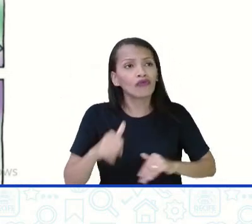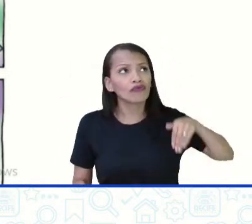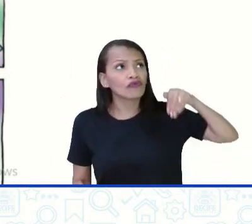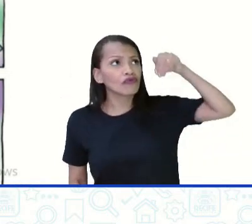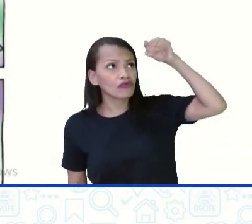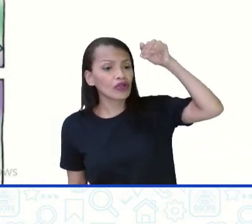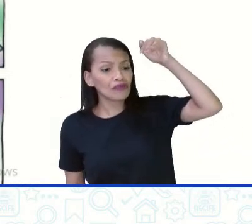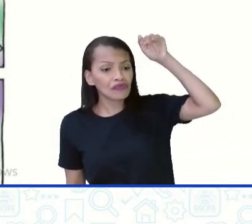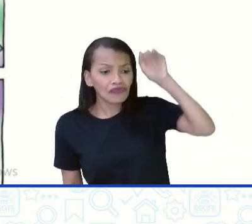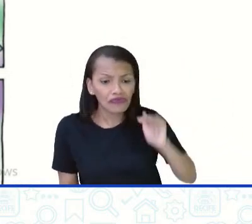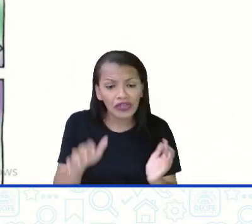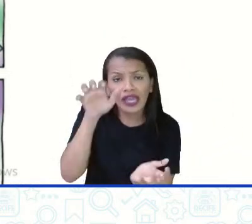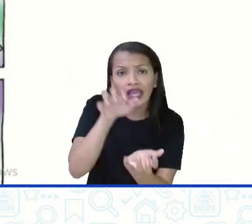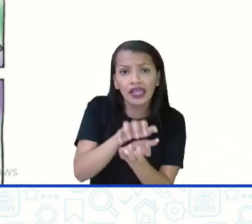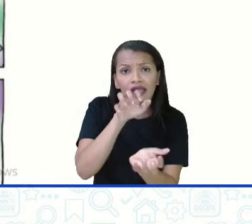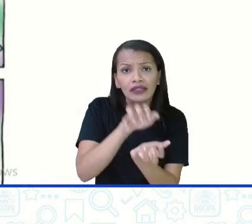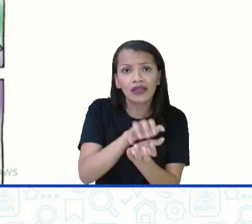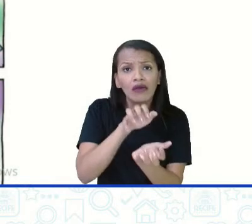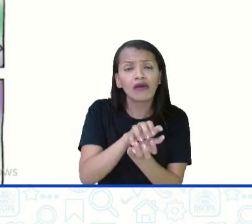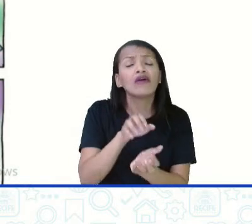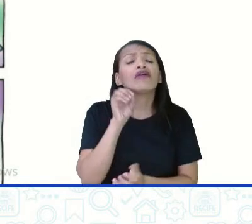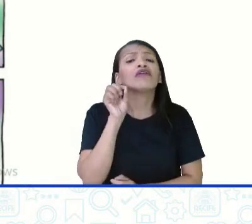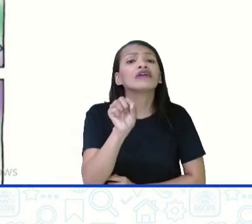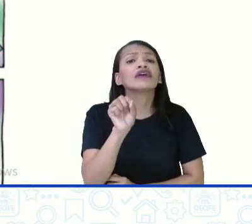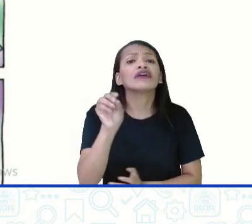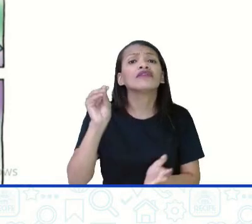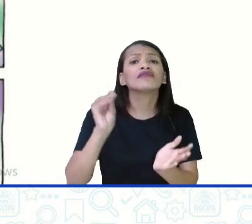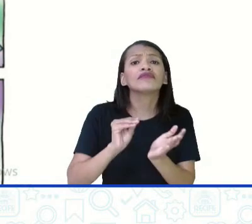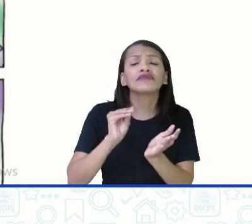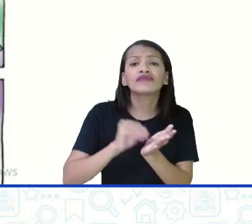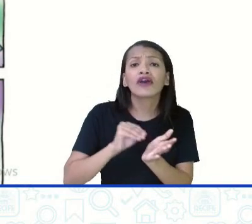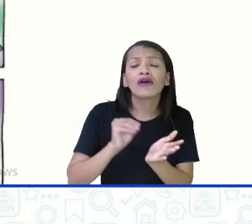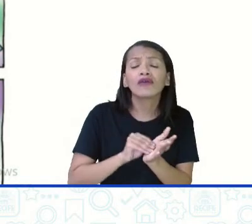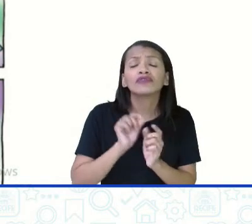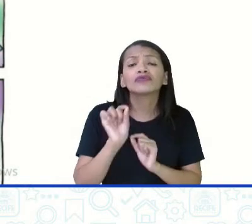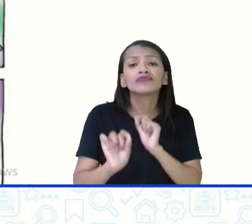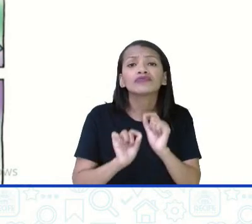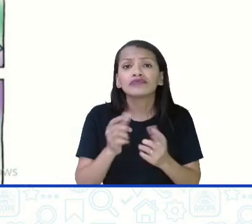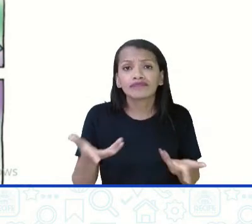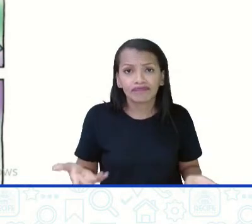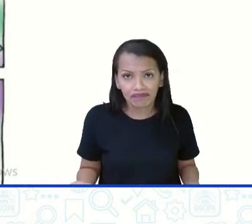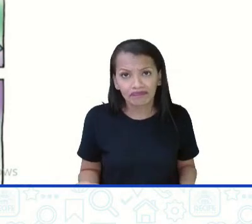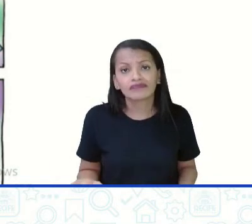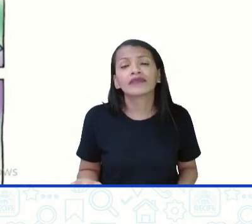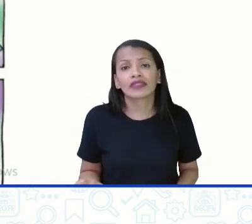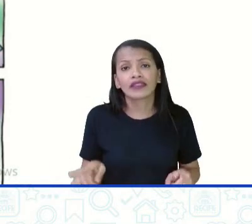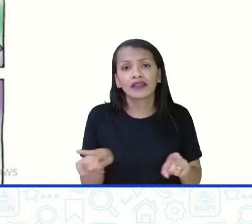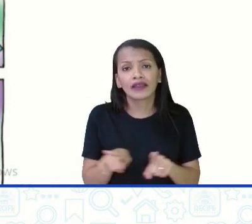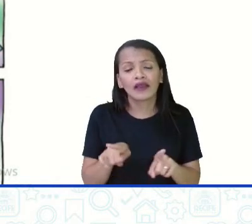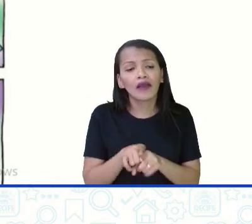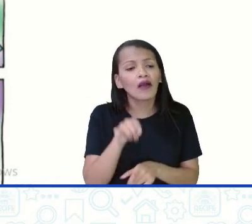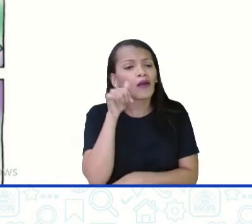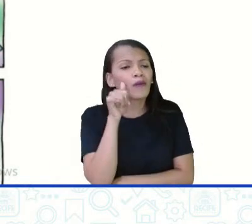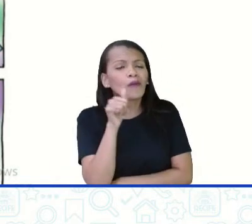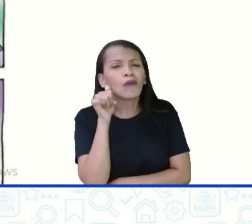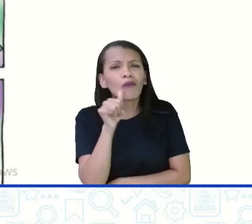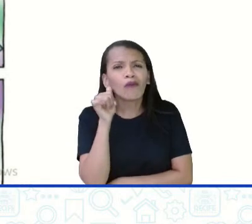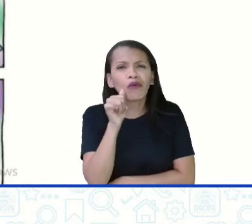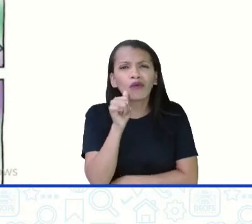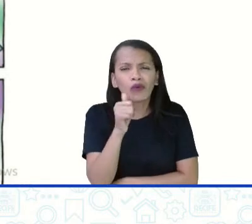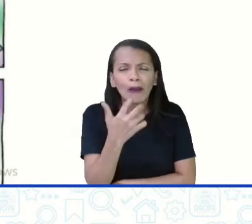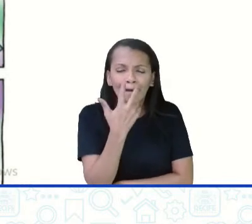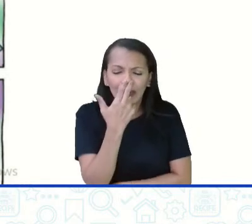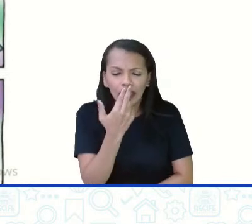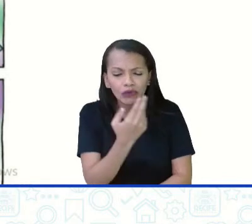vejo velhinha. Quem falta? E aí, quem falta é justamente a Carol mumificada. E aí, o humor